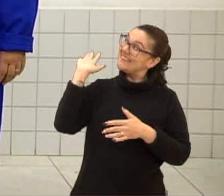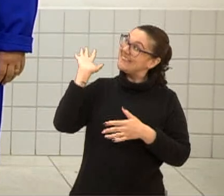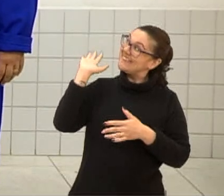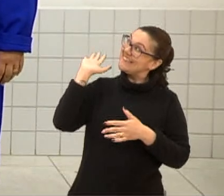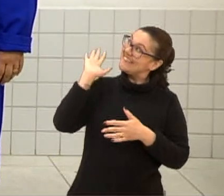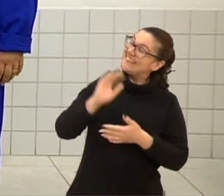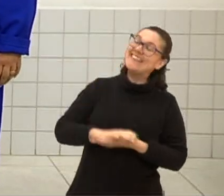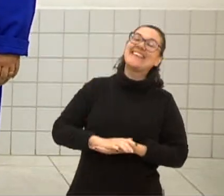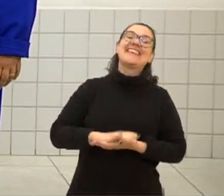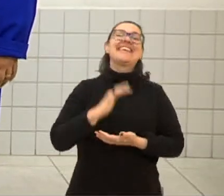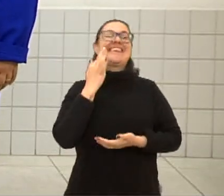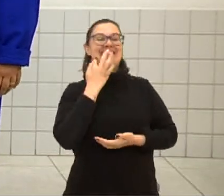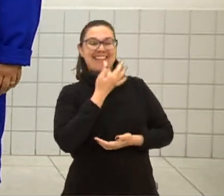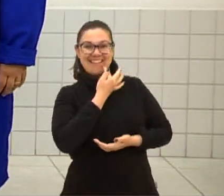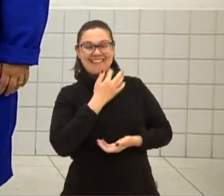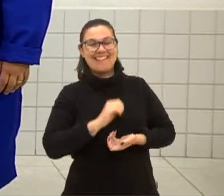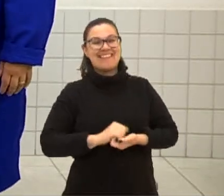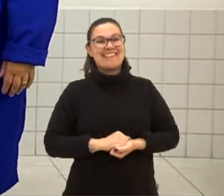Oi, Francis!